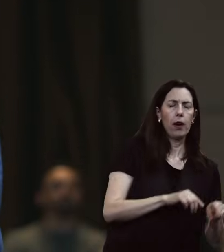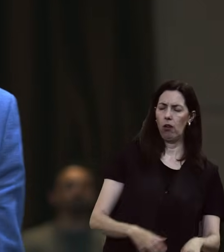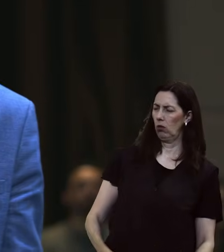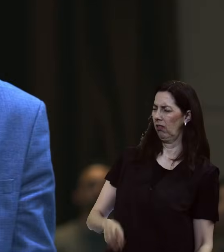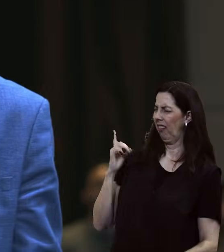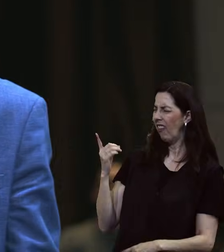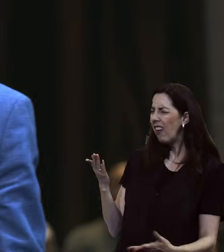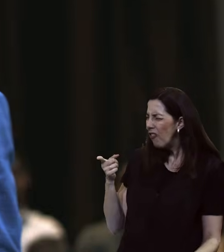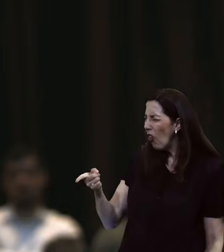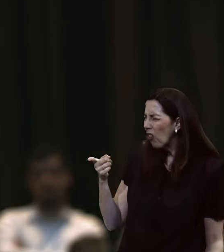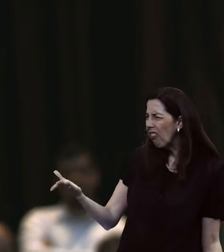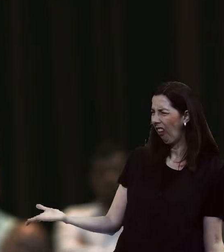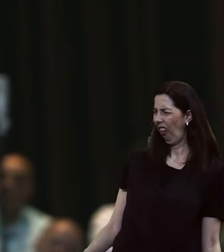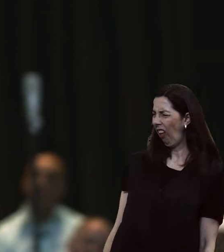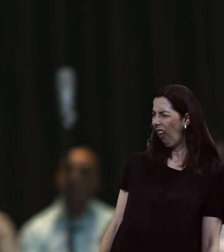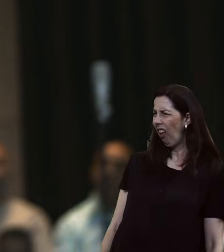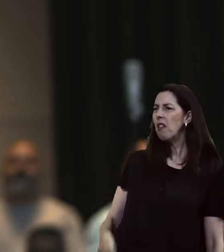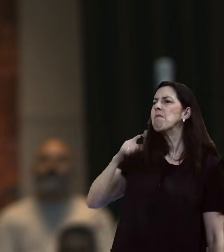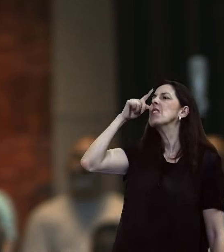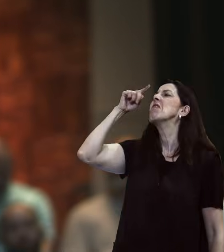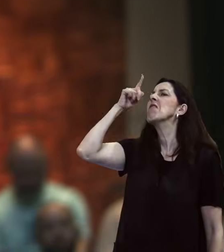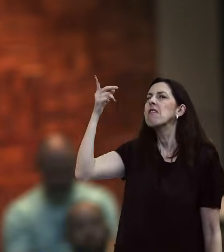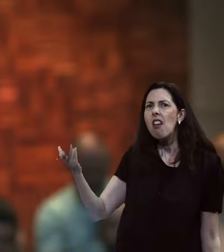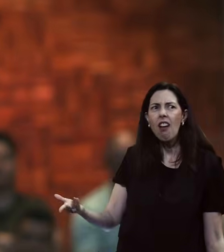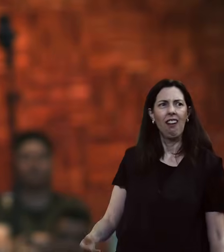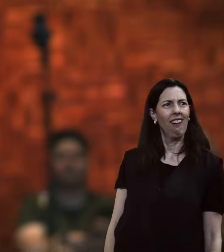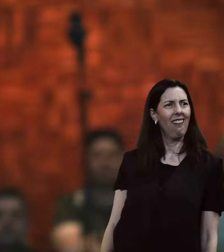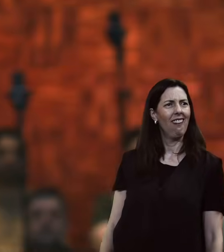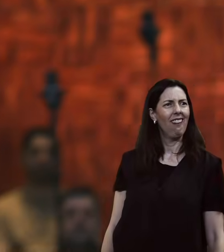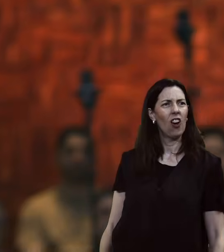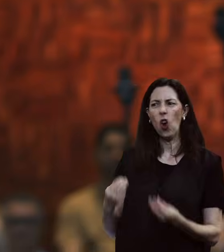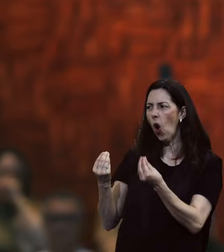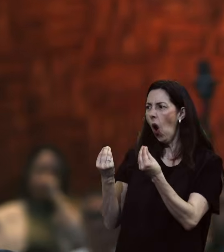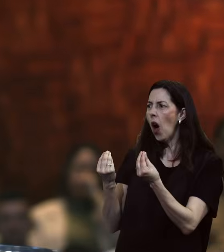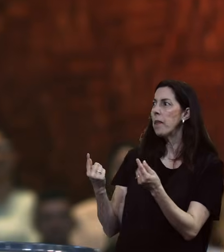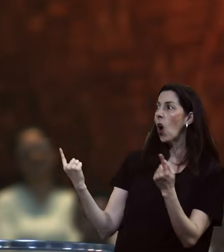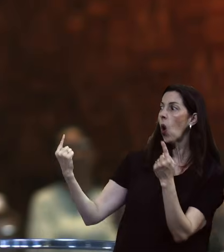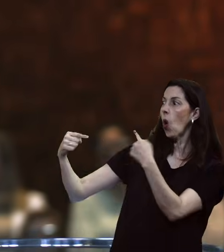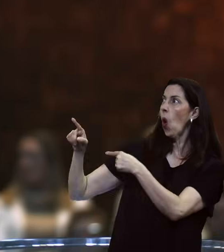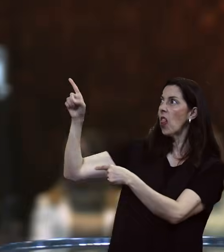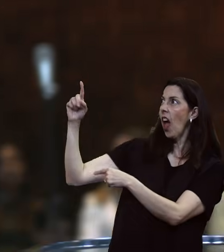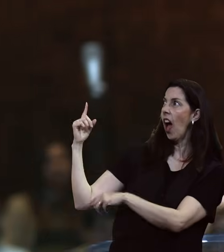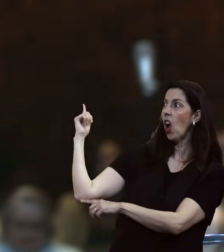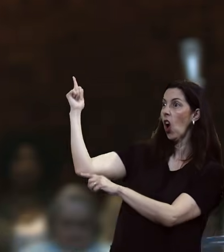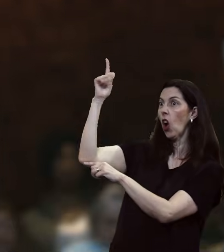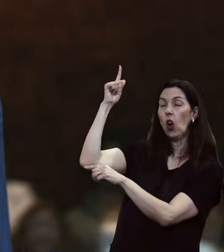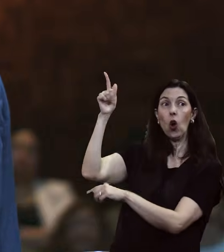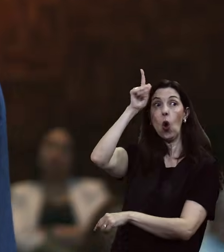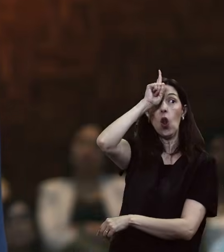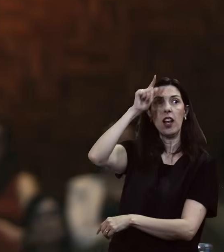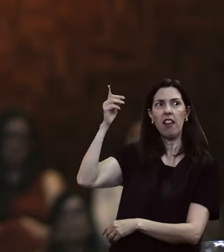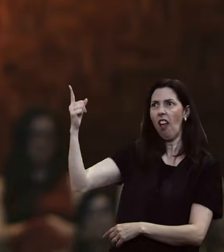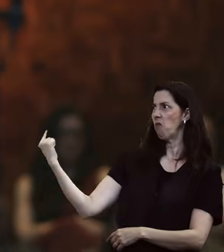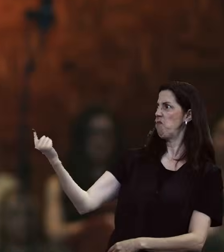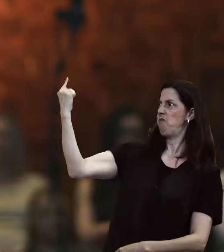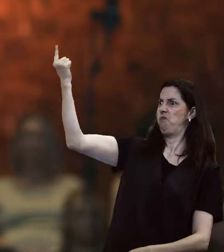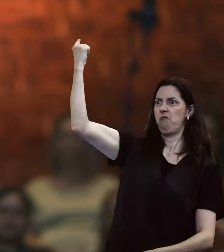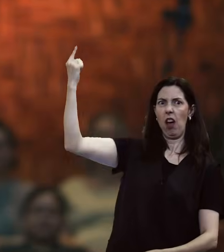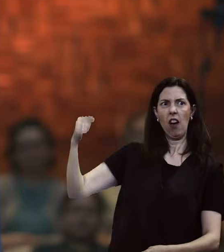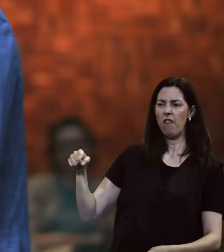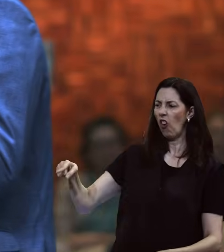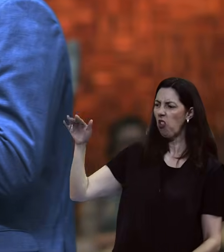pensando? E muitas vezes o inimigo vai tentar frustrar planos de Deus na nossa vida,